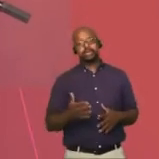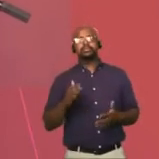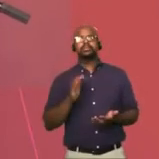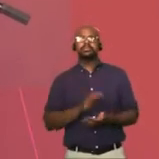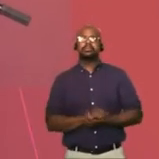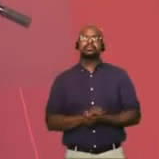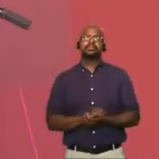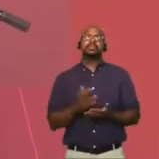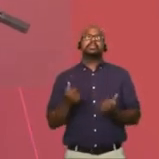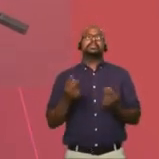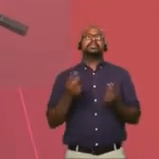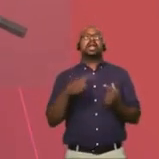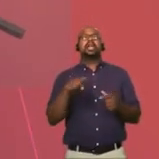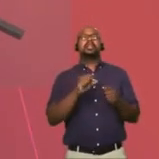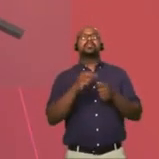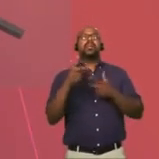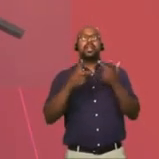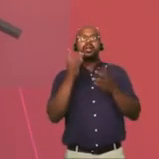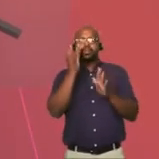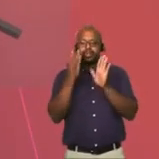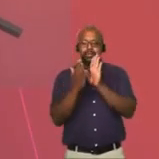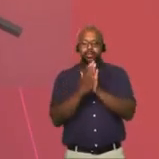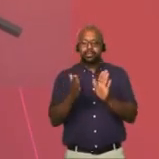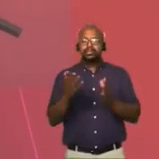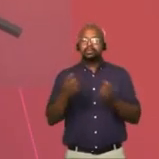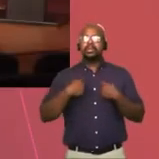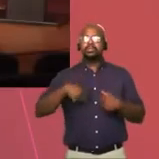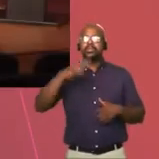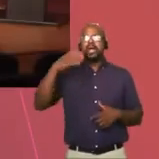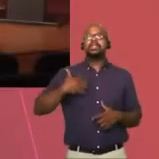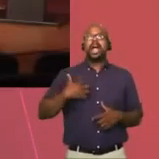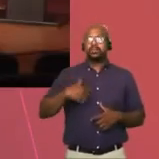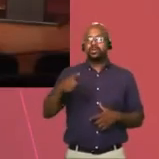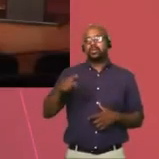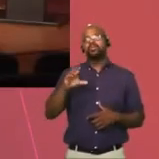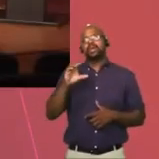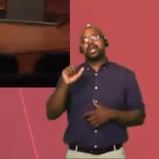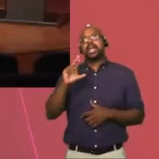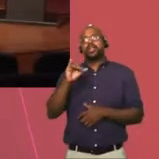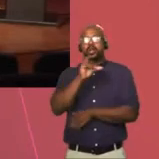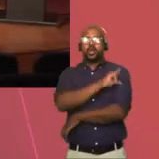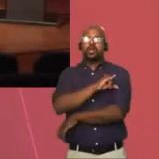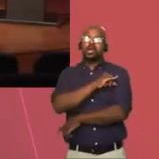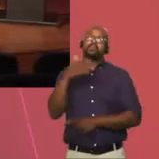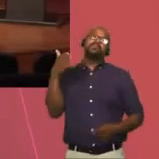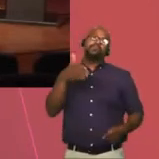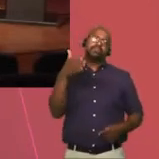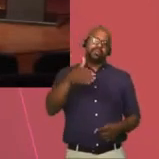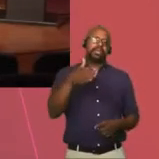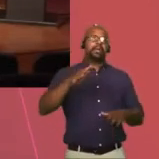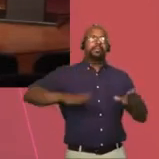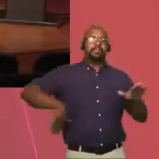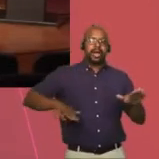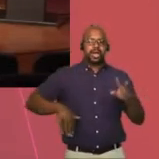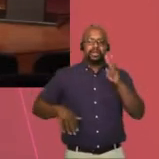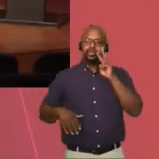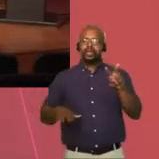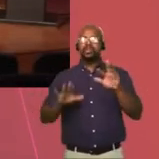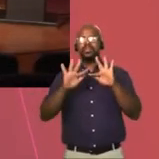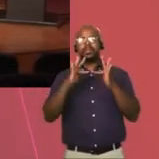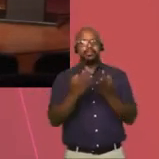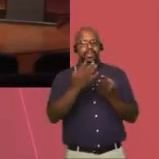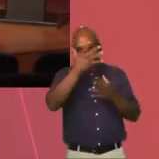não tem nada falando pessoalmente mais uma vez que me dê mais raiva como Carioca como frequentadora da praia é dever